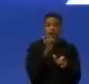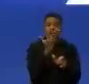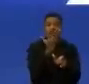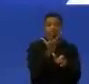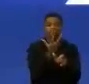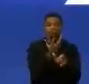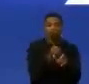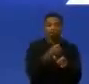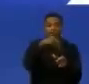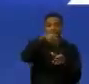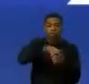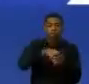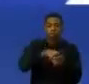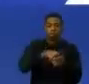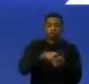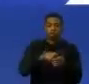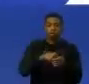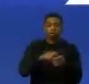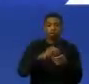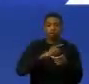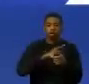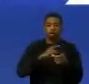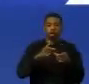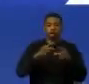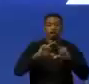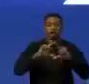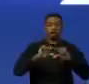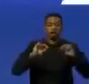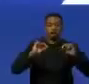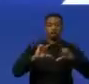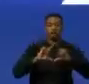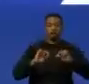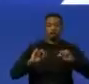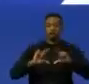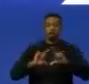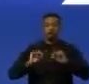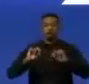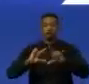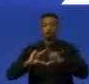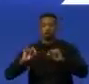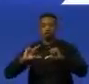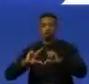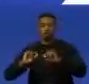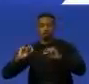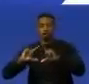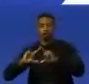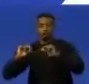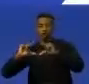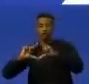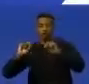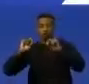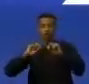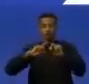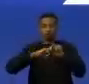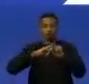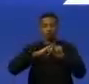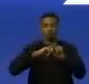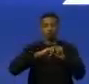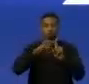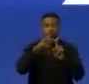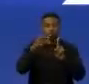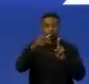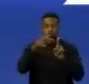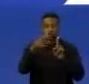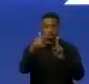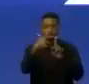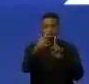água nas folhas, entre as suas folhas. Então ela forma uma espécie de reservatório entre ali as folhas e